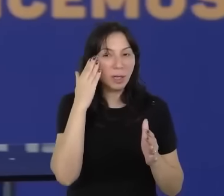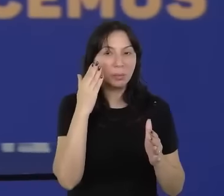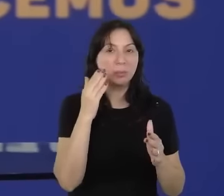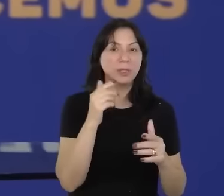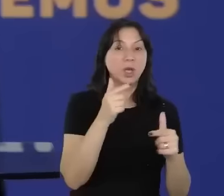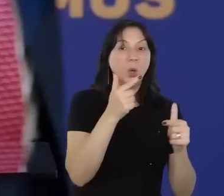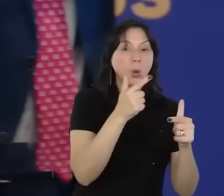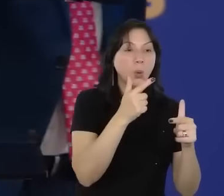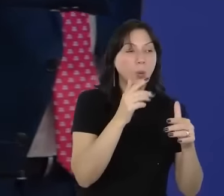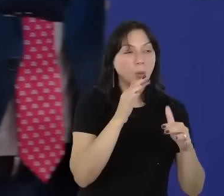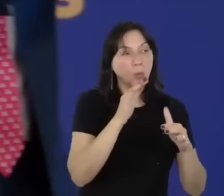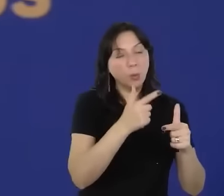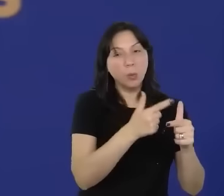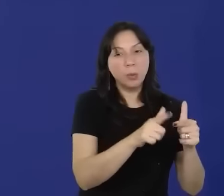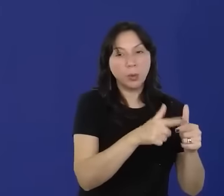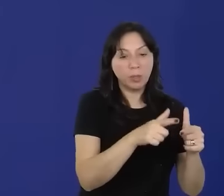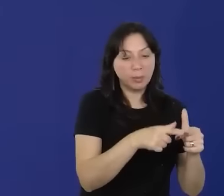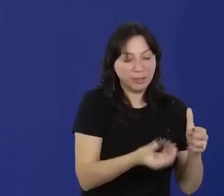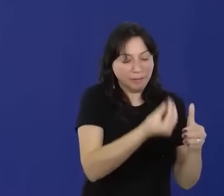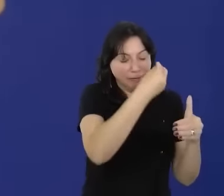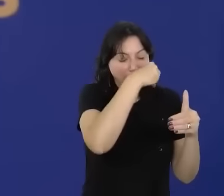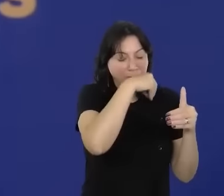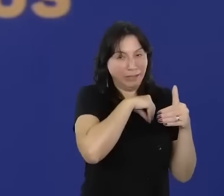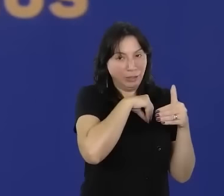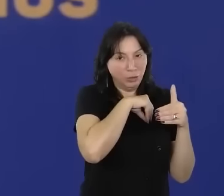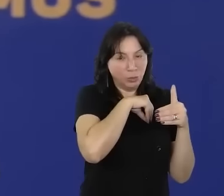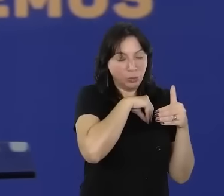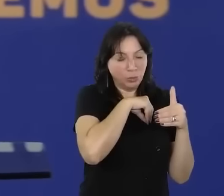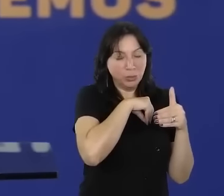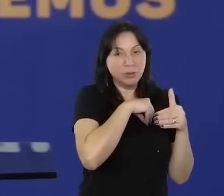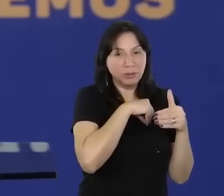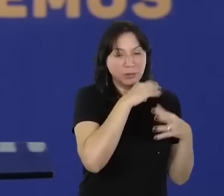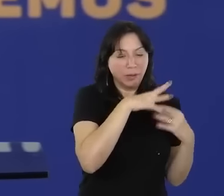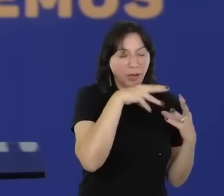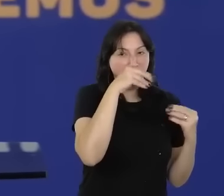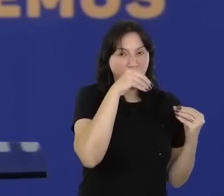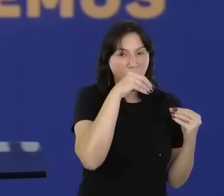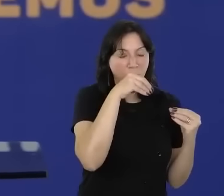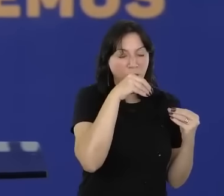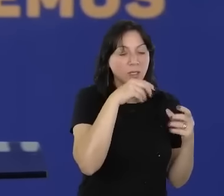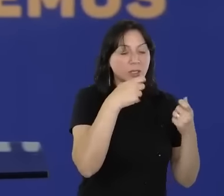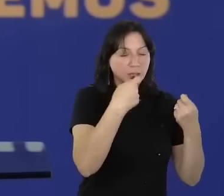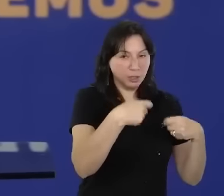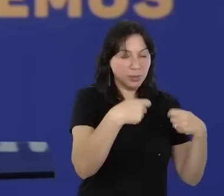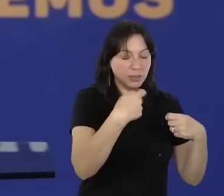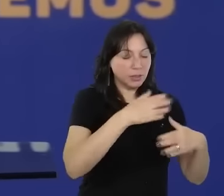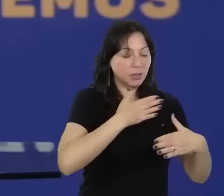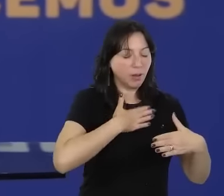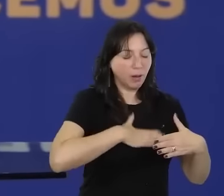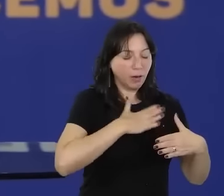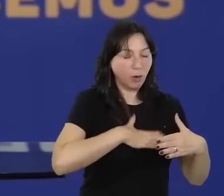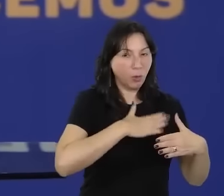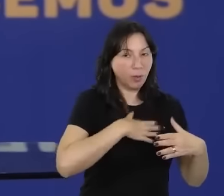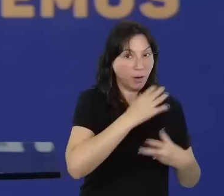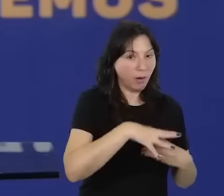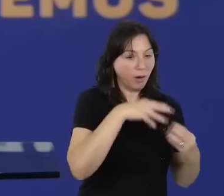primeiro a tempestade da circunstância Jesus sabe quando precisa primeiro acalmar Tempestade dos Sentimentos